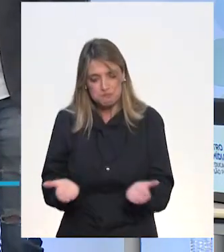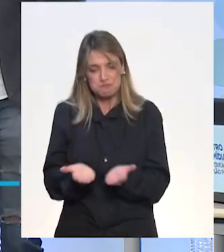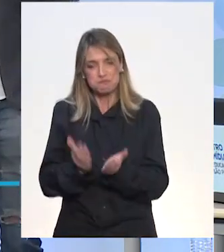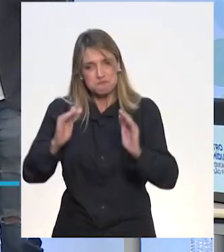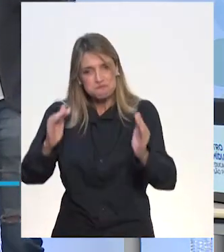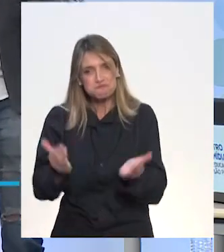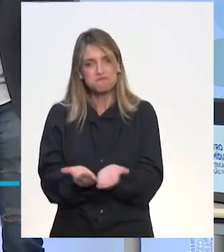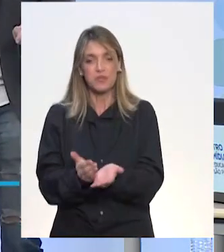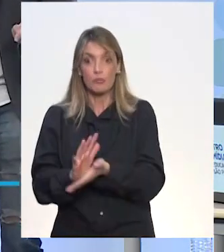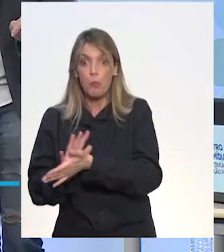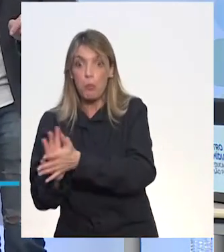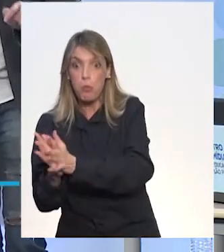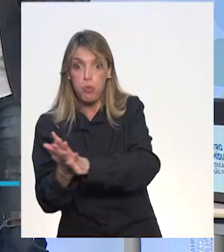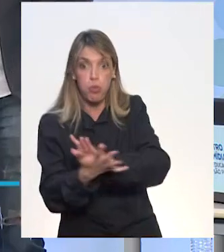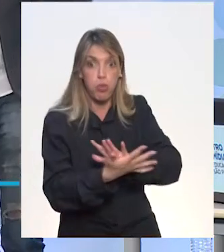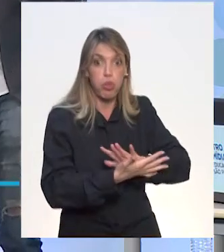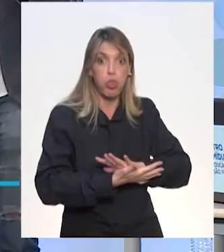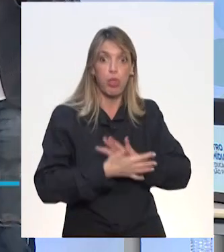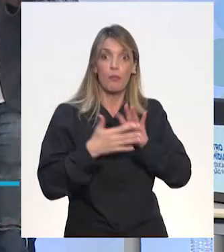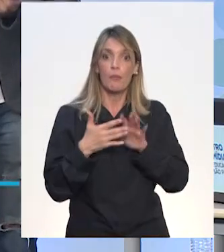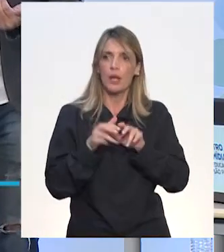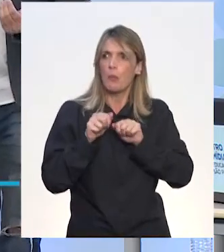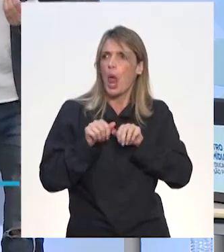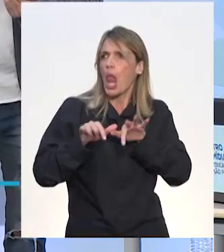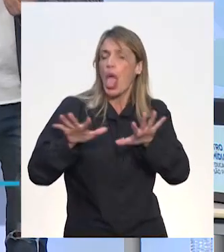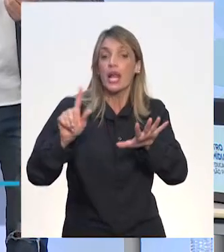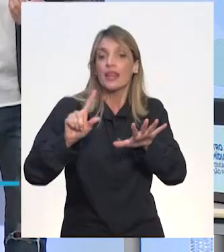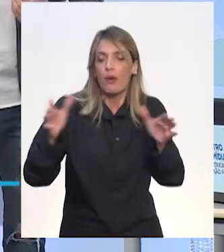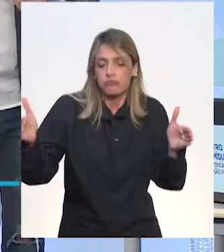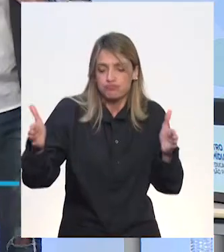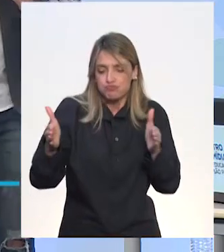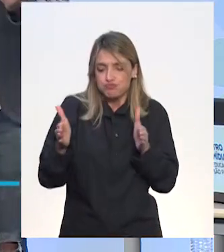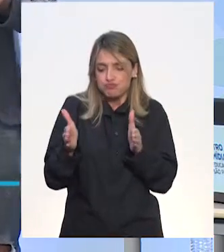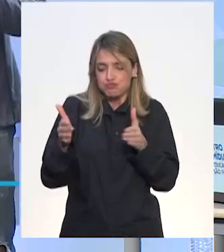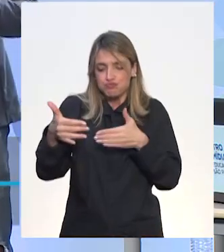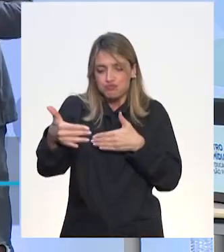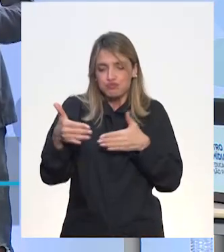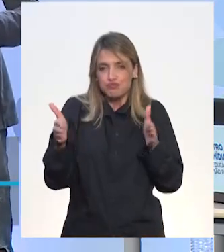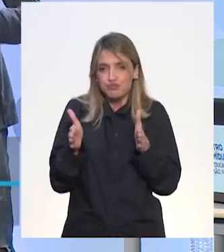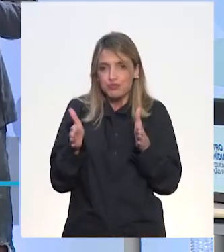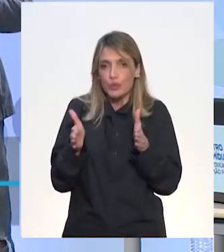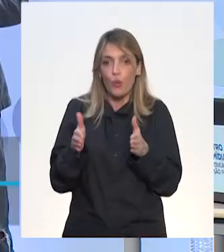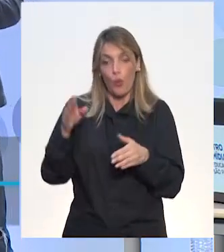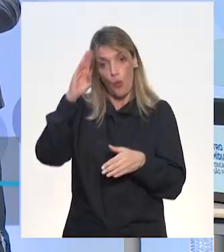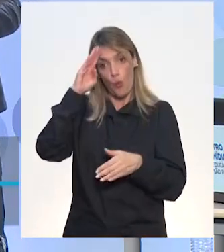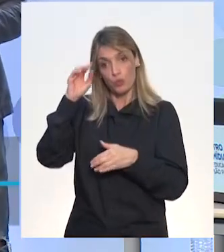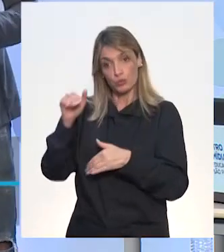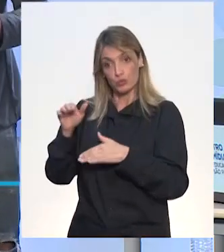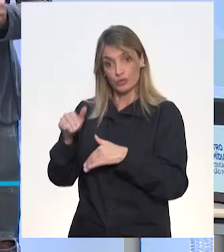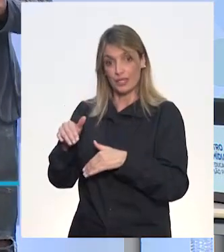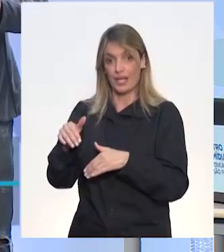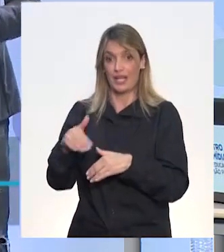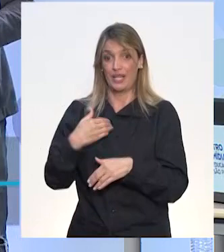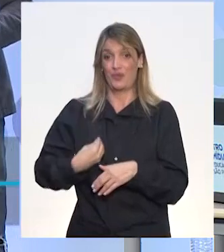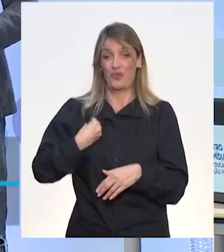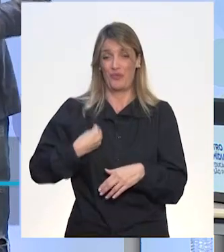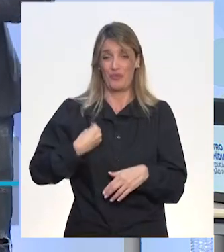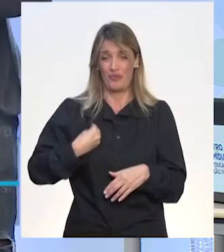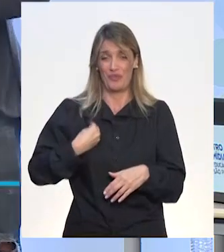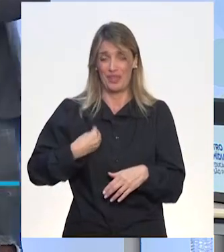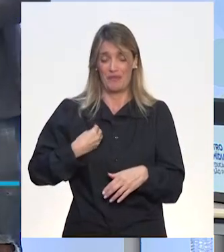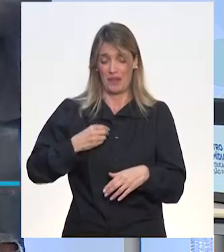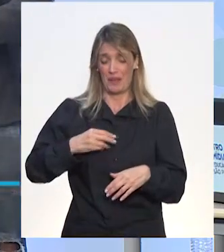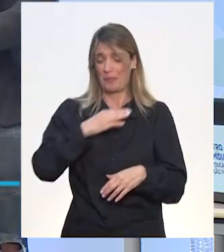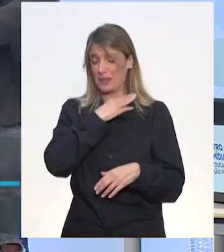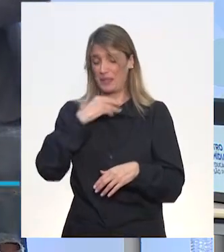massa, mas de curto alcance, fazendo com que o soldado tenha que conviver com a carnificina, com a barbárie,